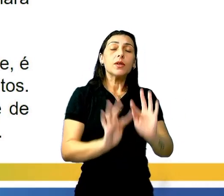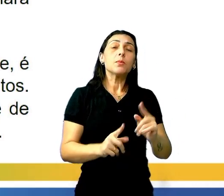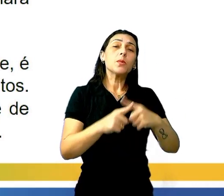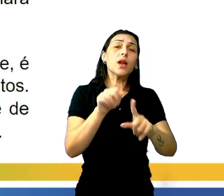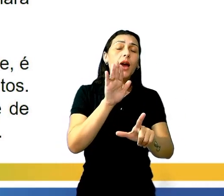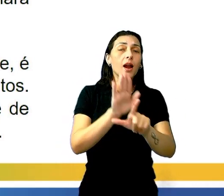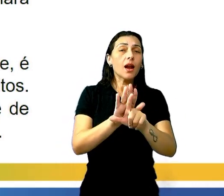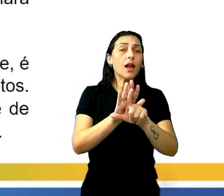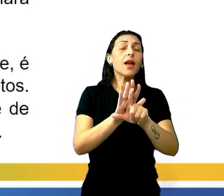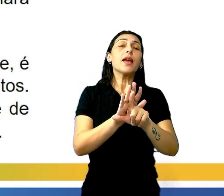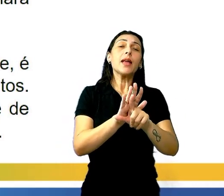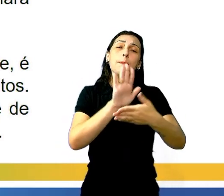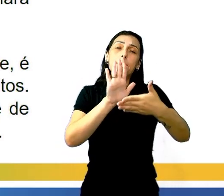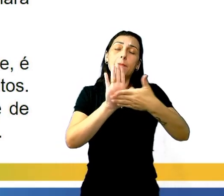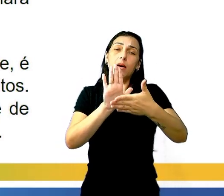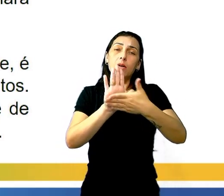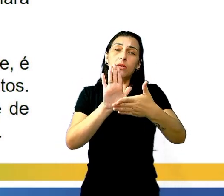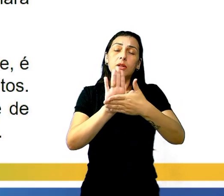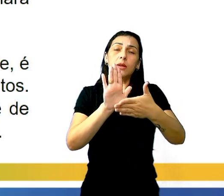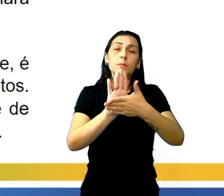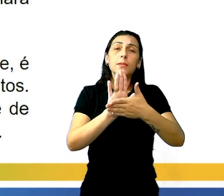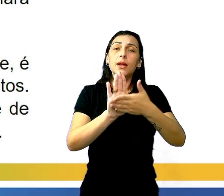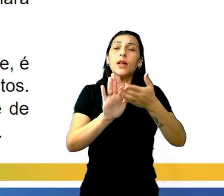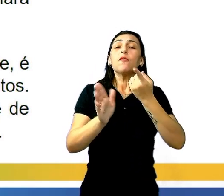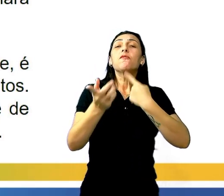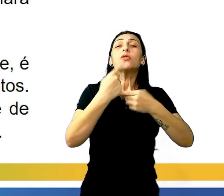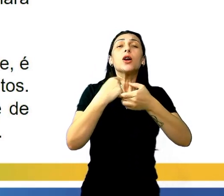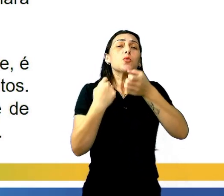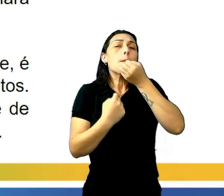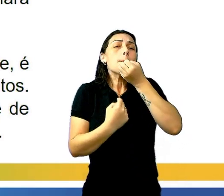um fundamento a priori da razão prática pura?